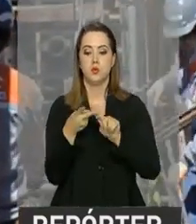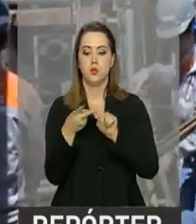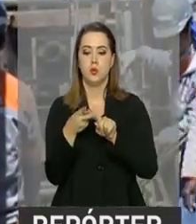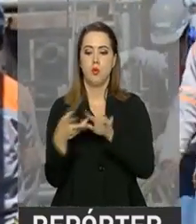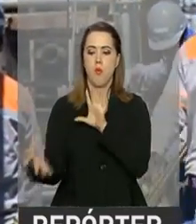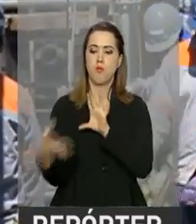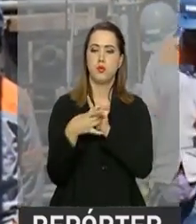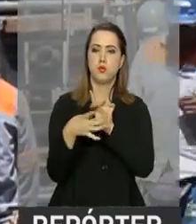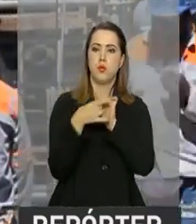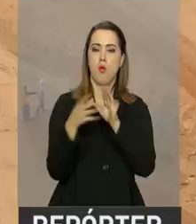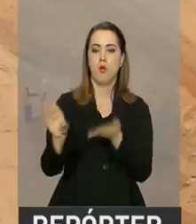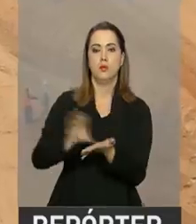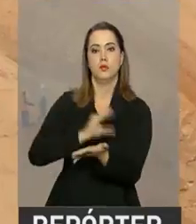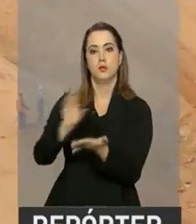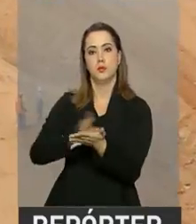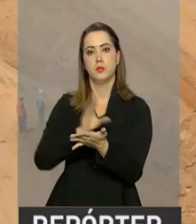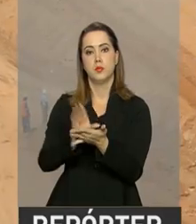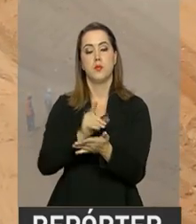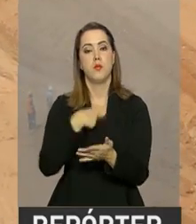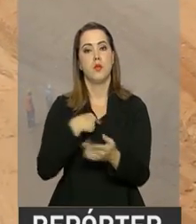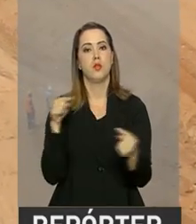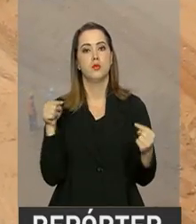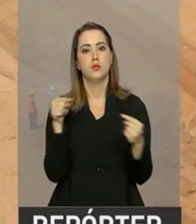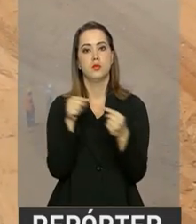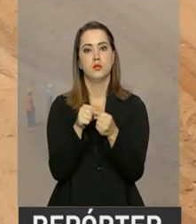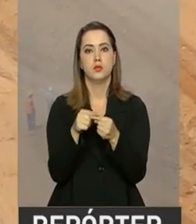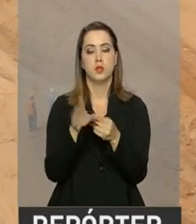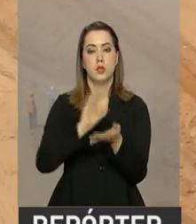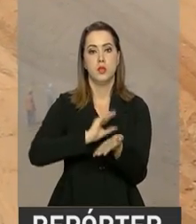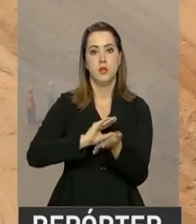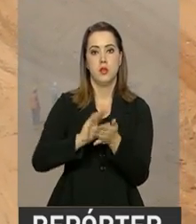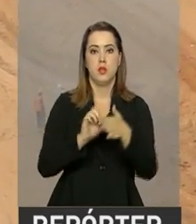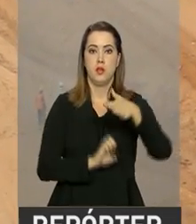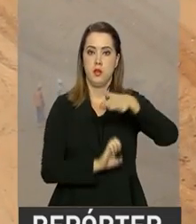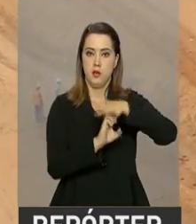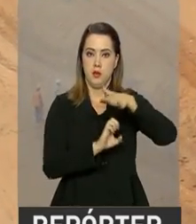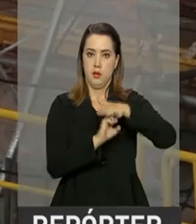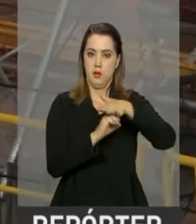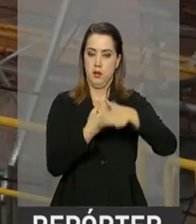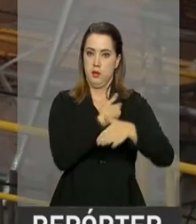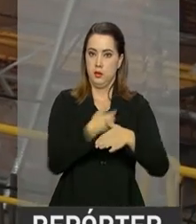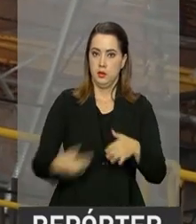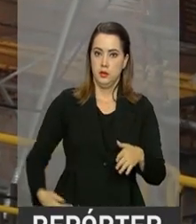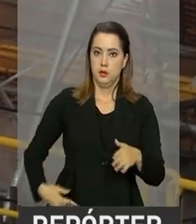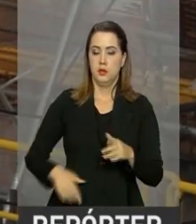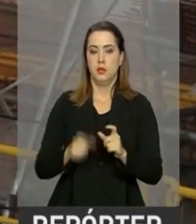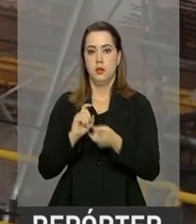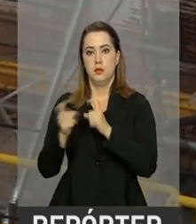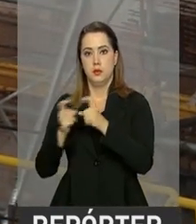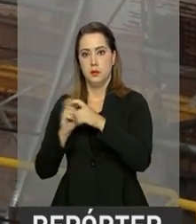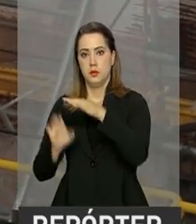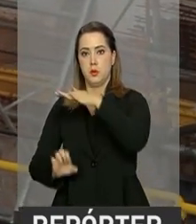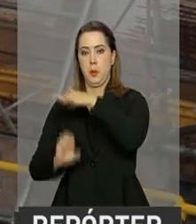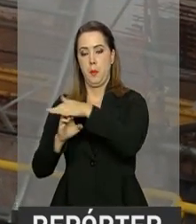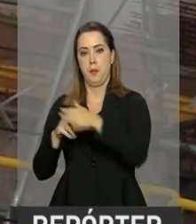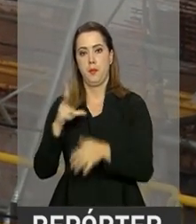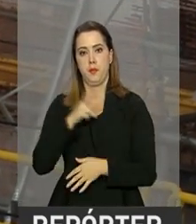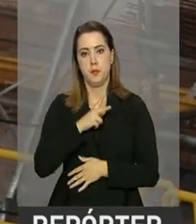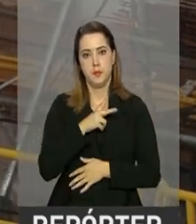parcerias de investimentos que tem a meta de transferir setores da infraestrutura para exploração da iniciativa